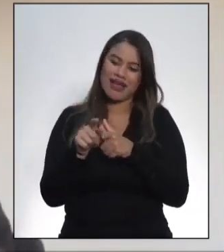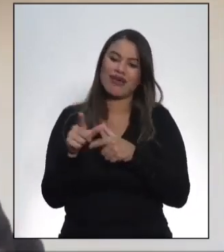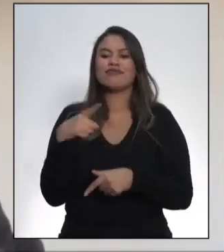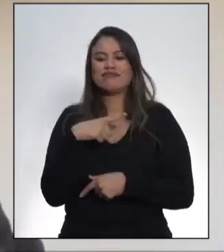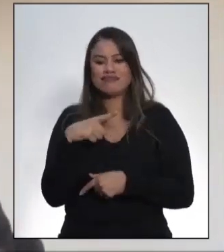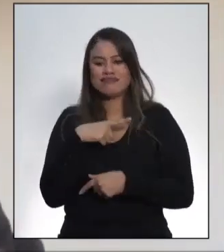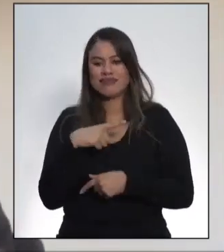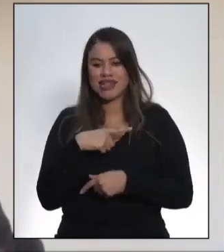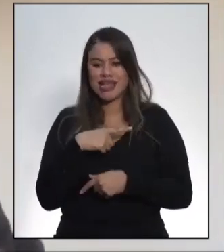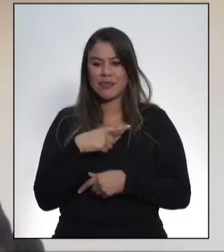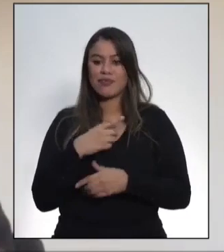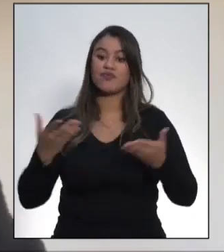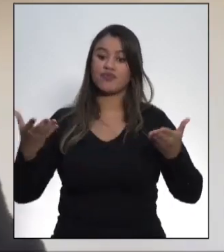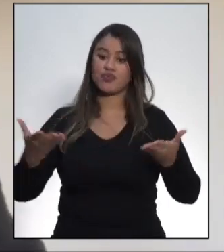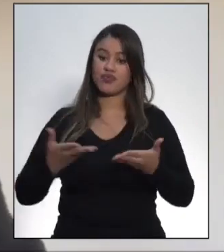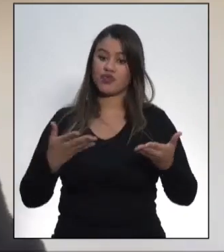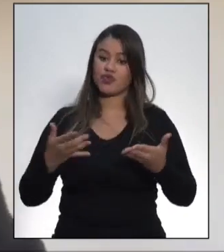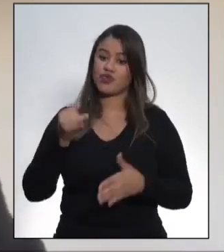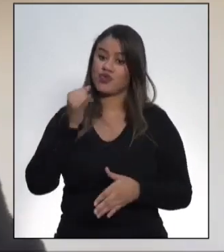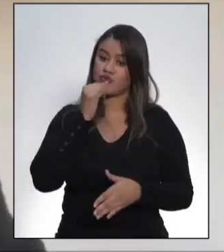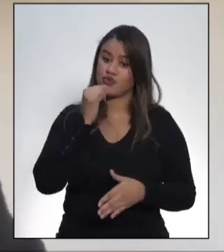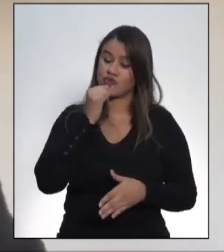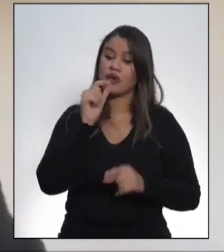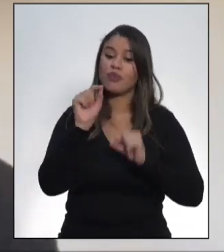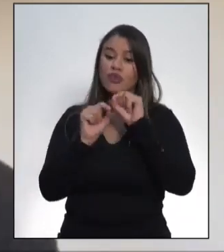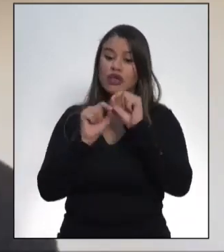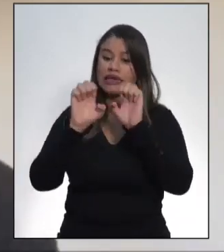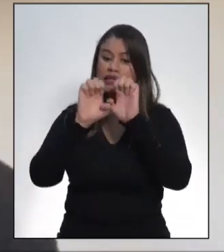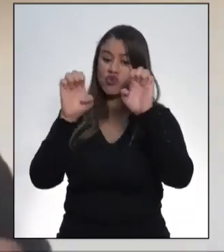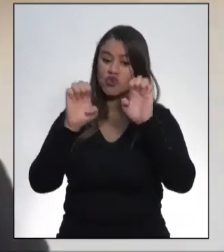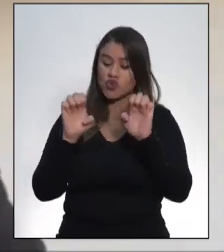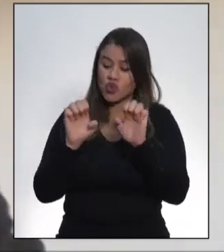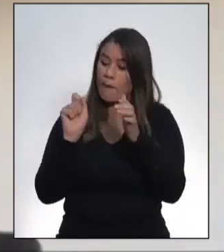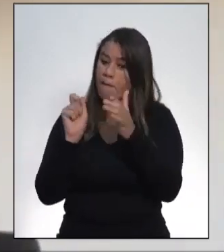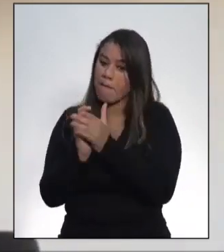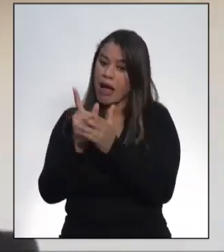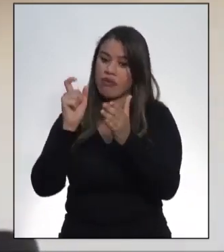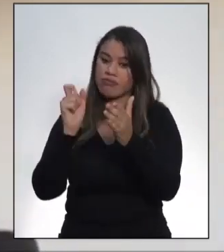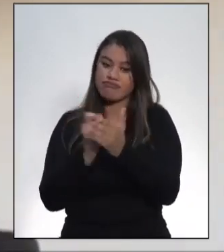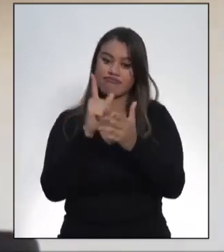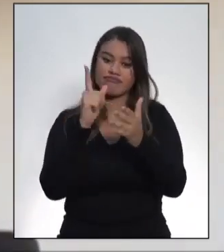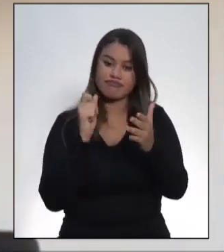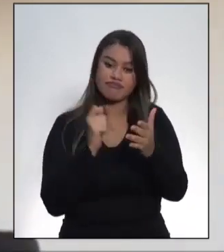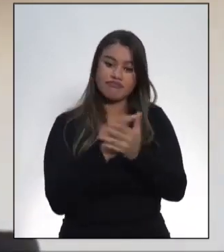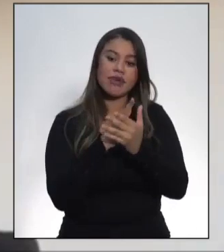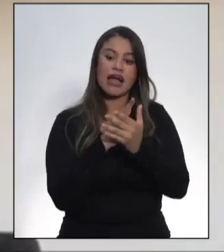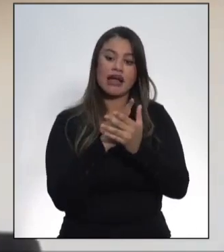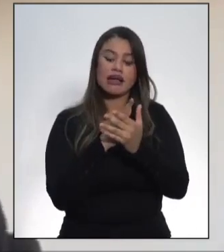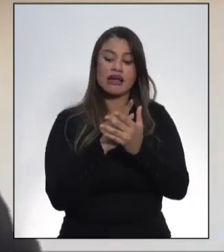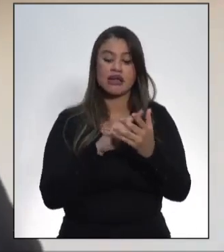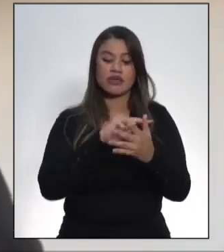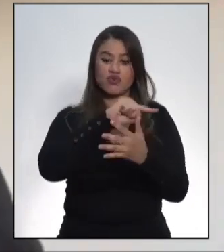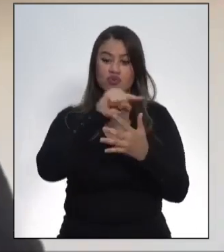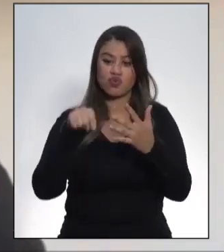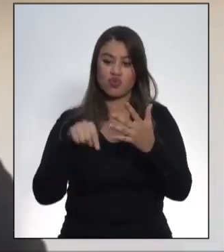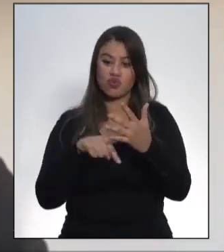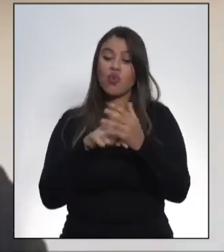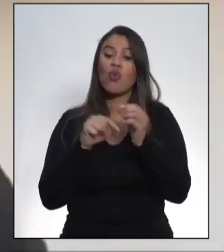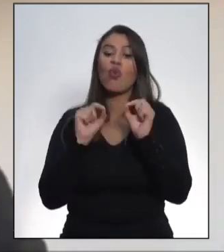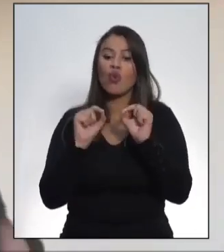tradicionais da estrutura de custos para que aquele produto ou serviço possa ser ofertado. Essa